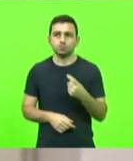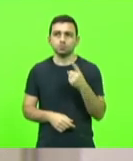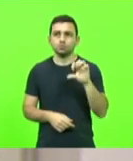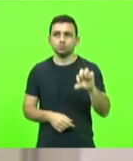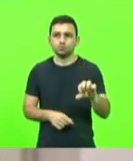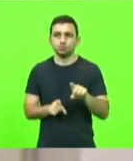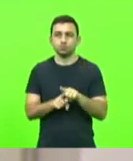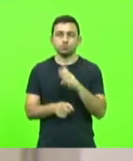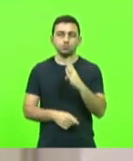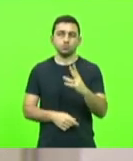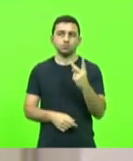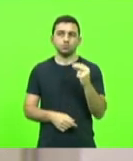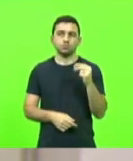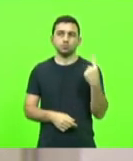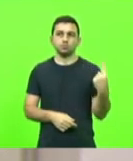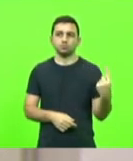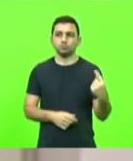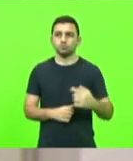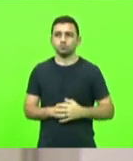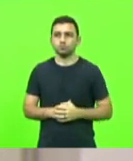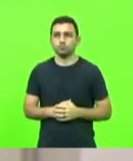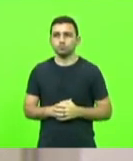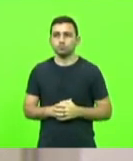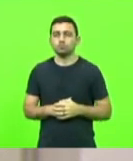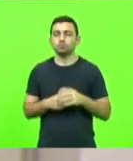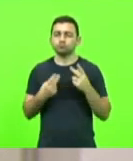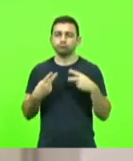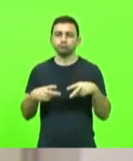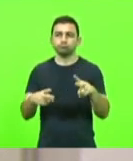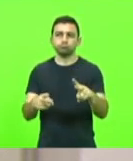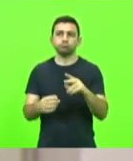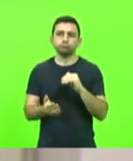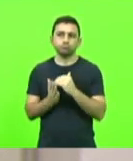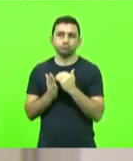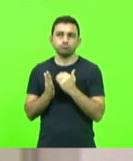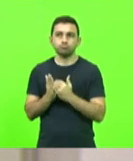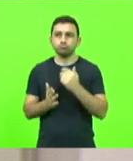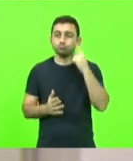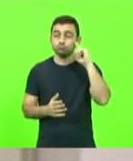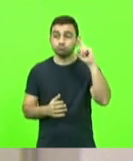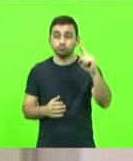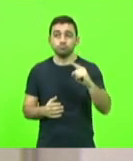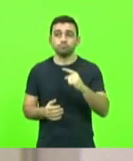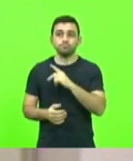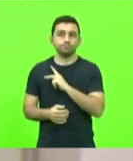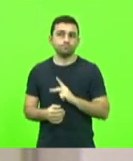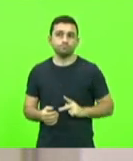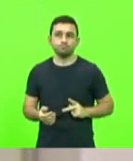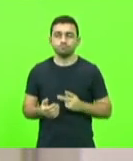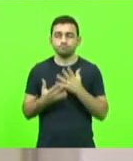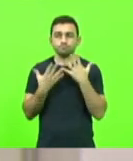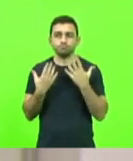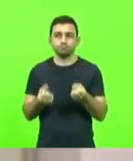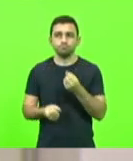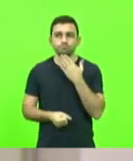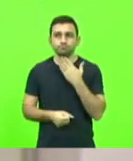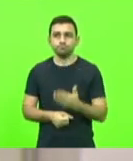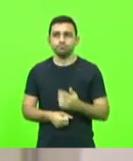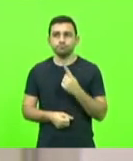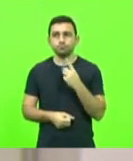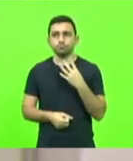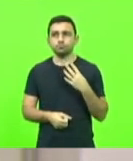barra 2021. Dando continuidade à ordem do dia, o senhor presidente deferiu os requerimentos números 1